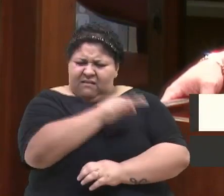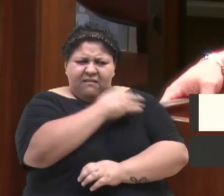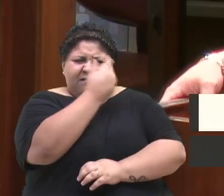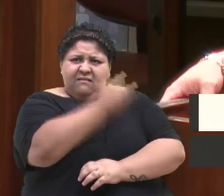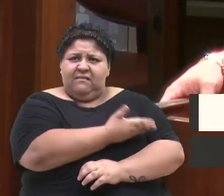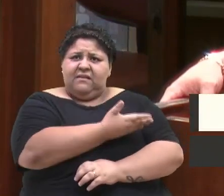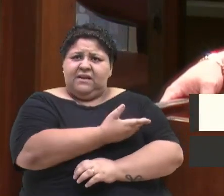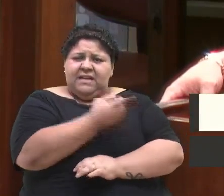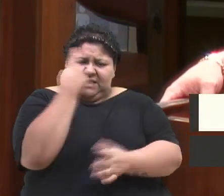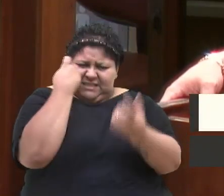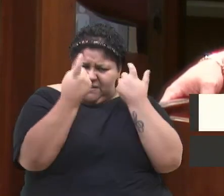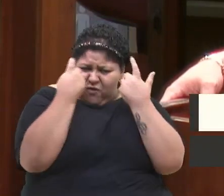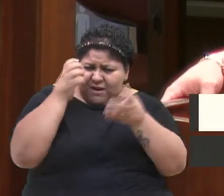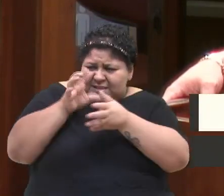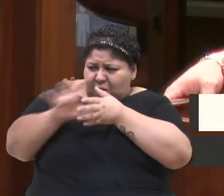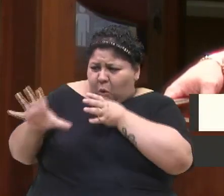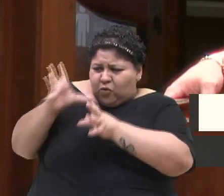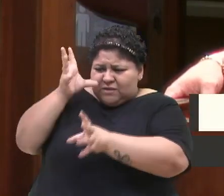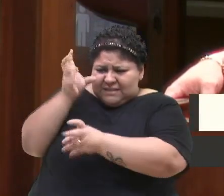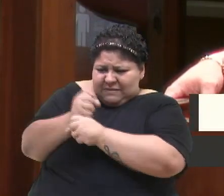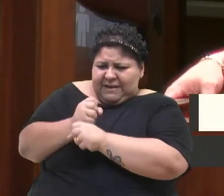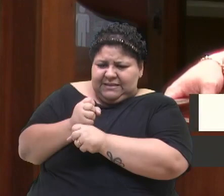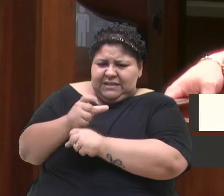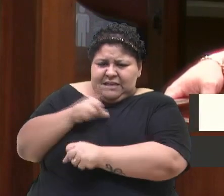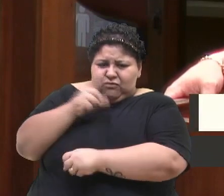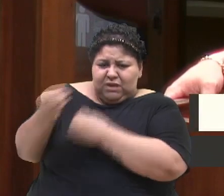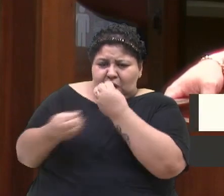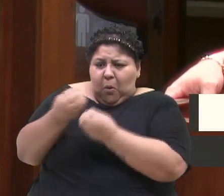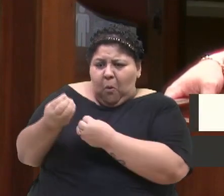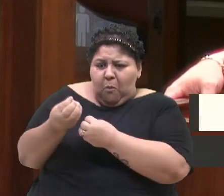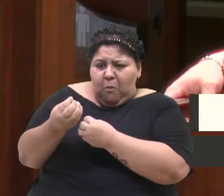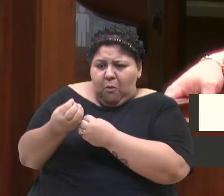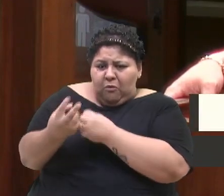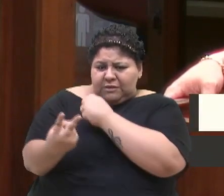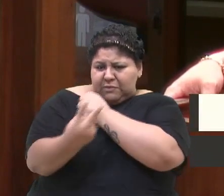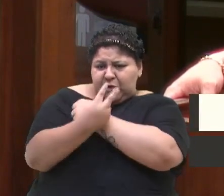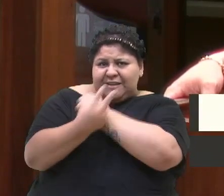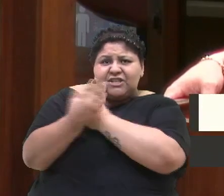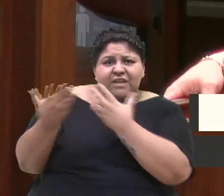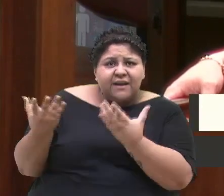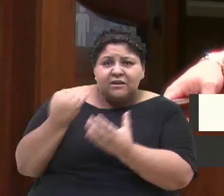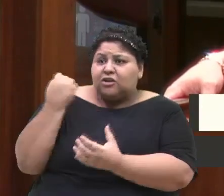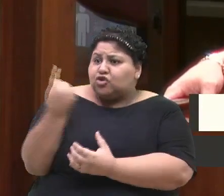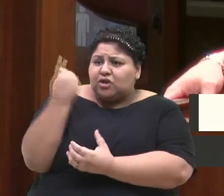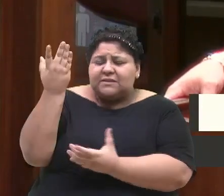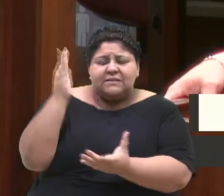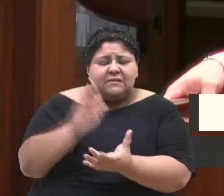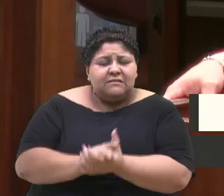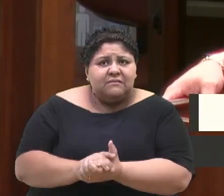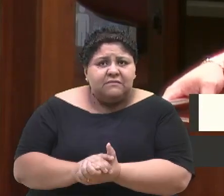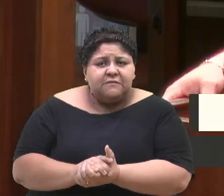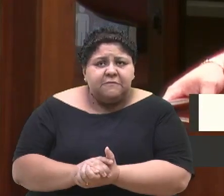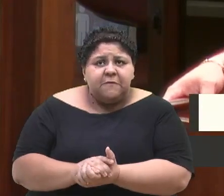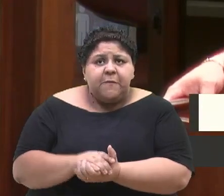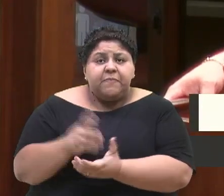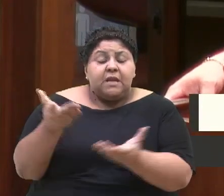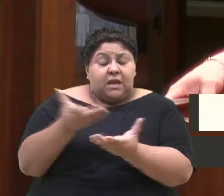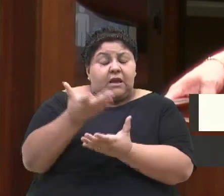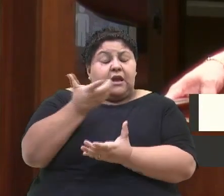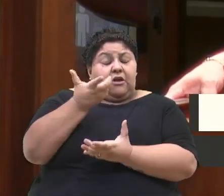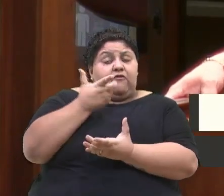com os animaizinhos que são indefesos. E aqui eu quero ressaltar, em especial da ONG Sem Raça